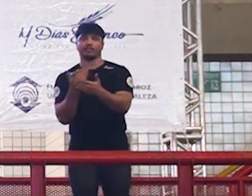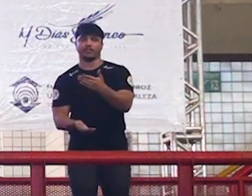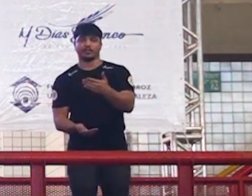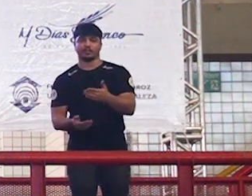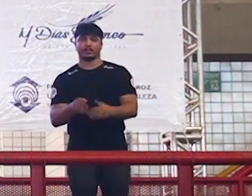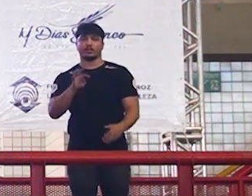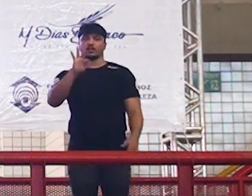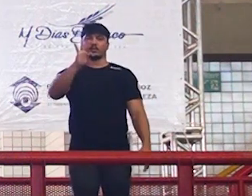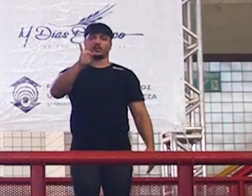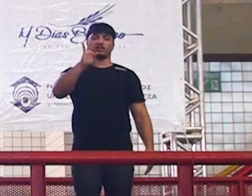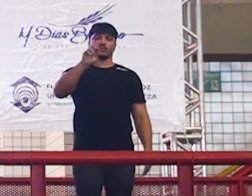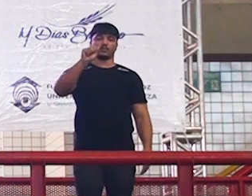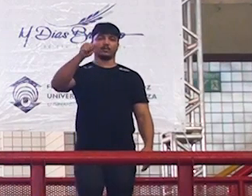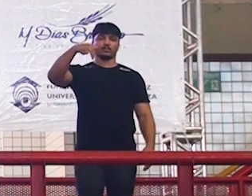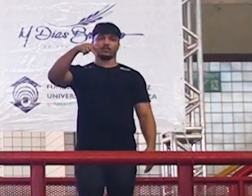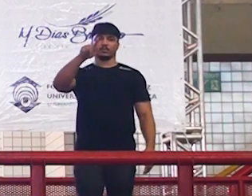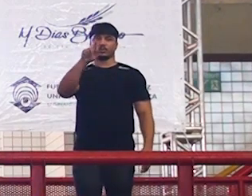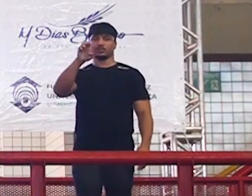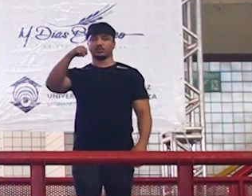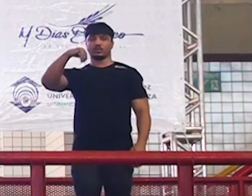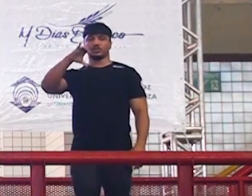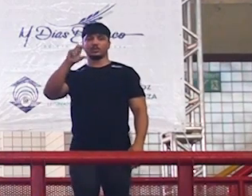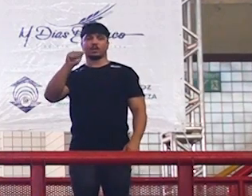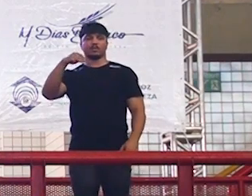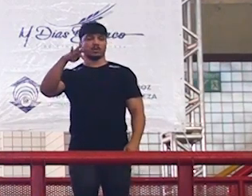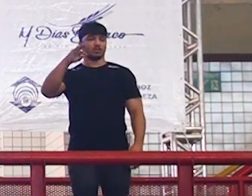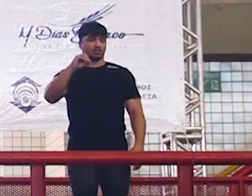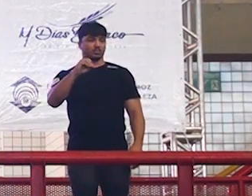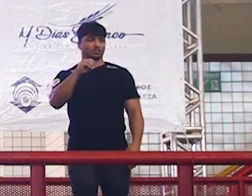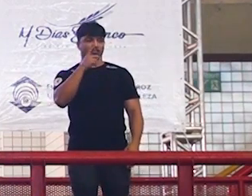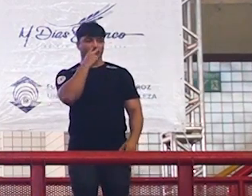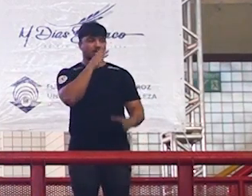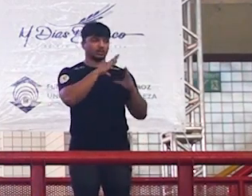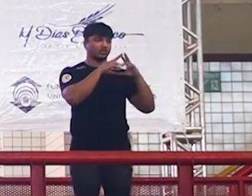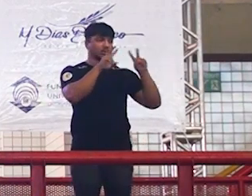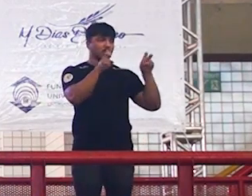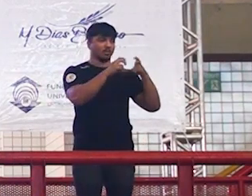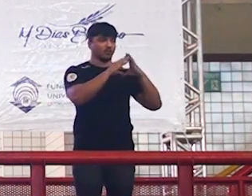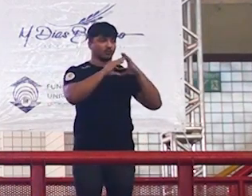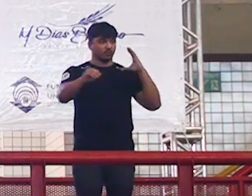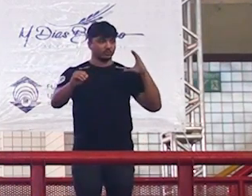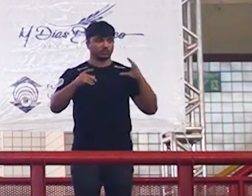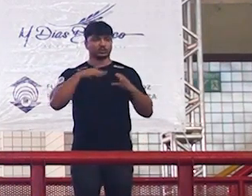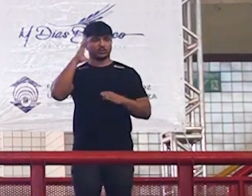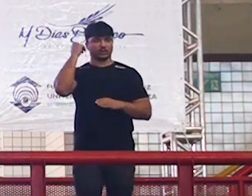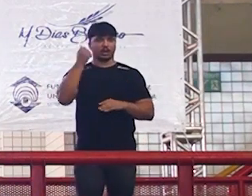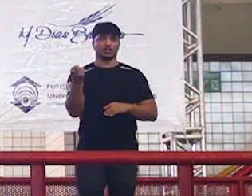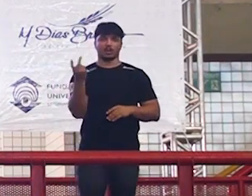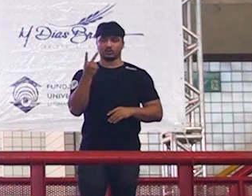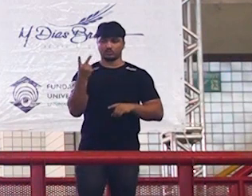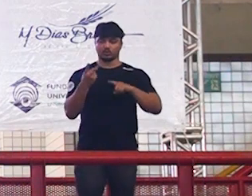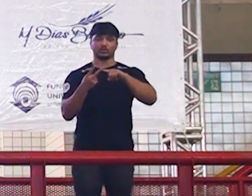chama tangenciamento, fuga parcial do tema. Você sabe que as duas,